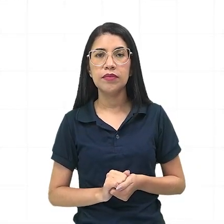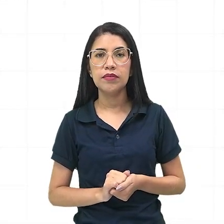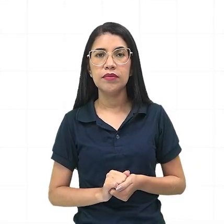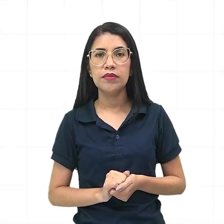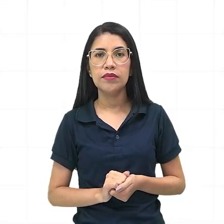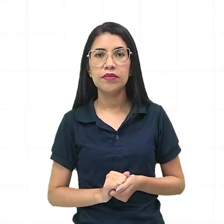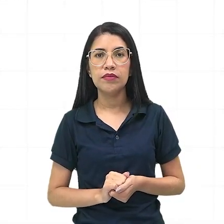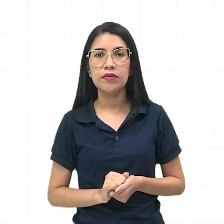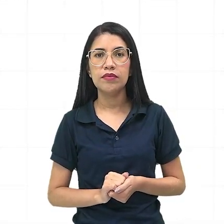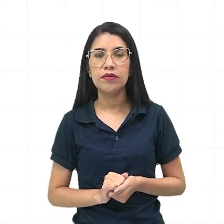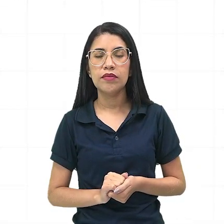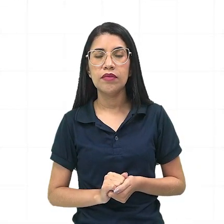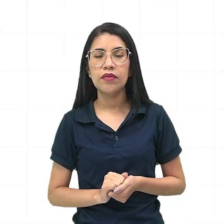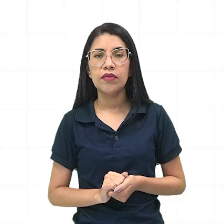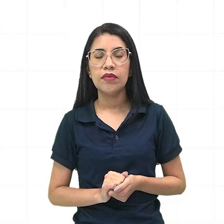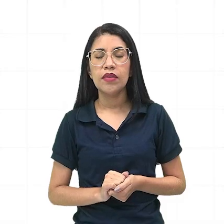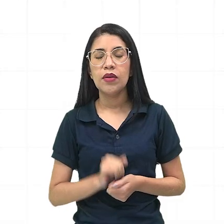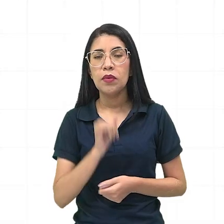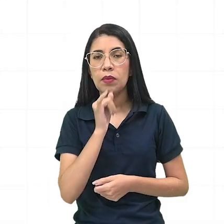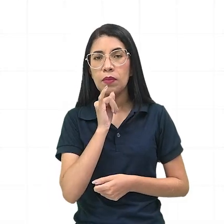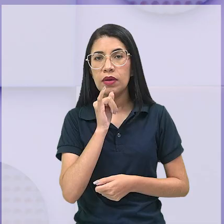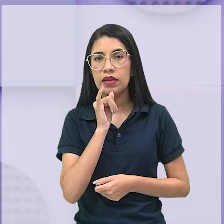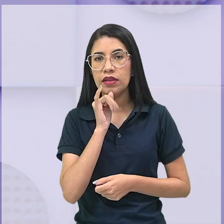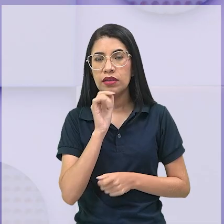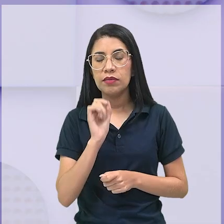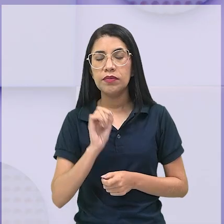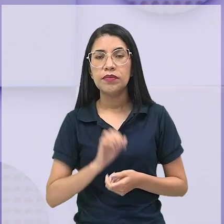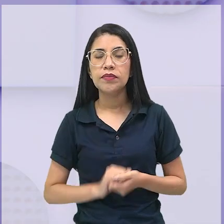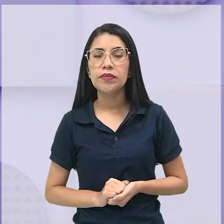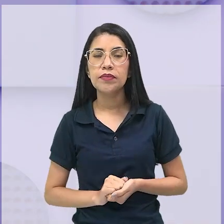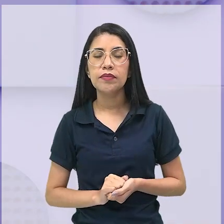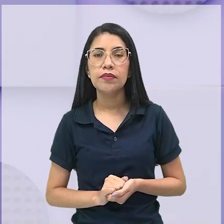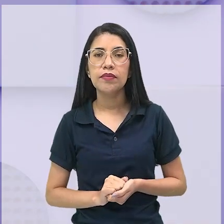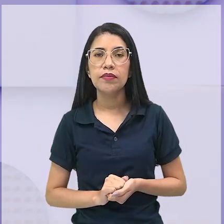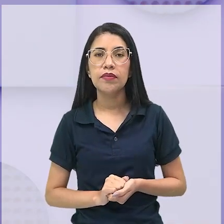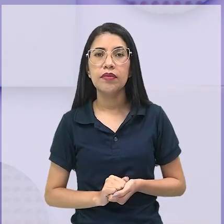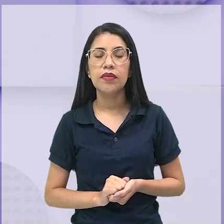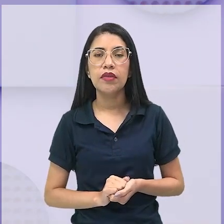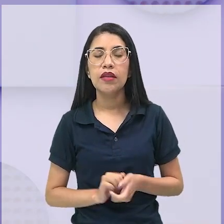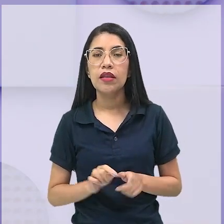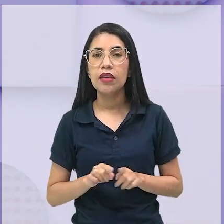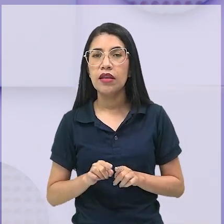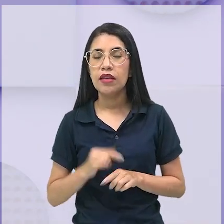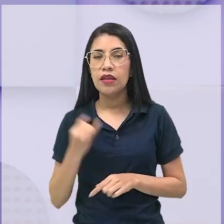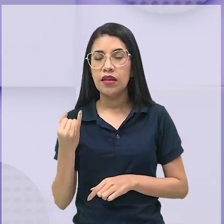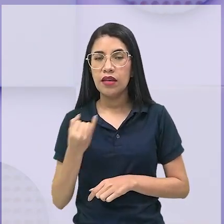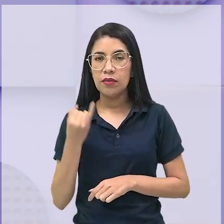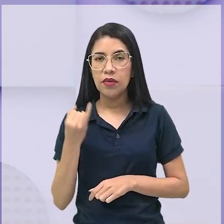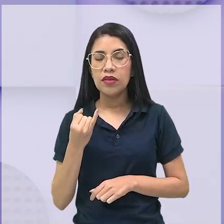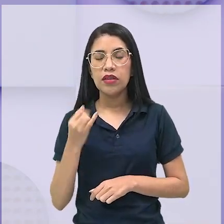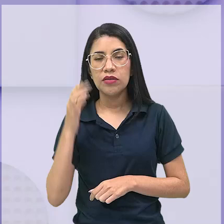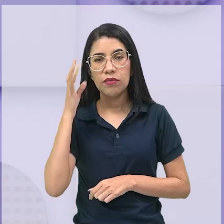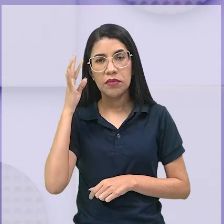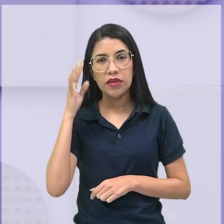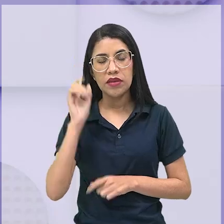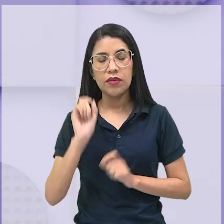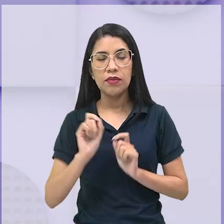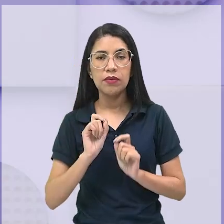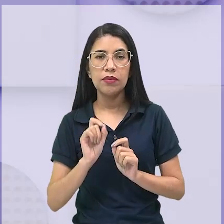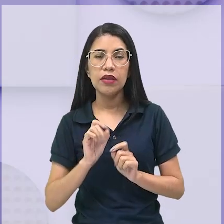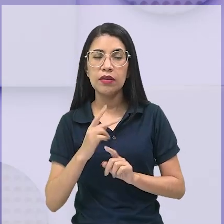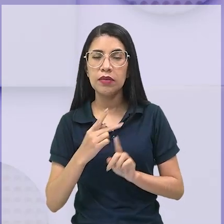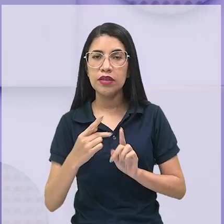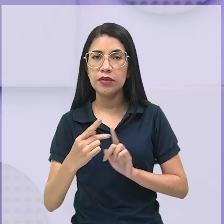favor, veja aqui uma situação comigo, por gentileza. É importante nós pensarmos nessa dimensão da